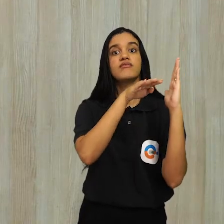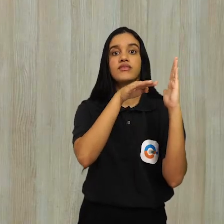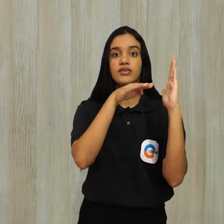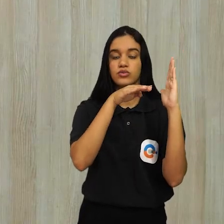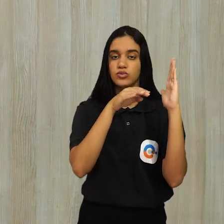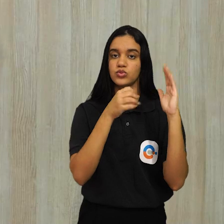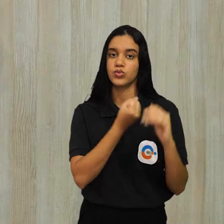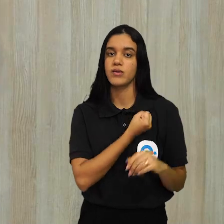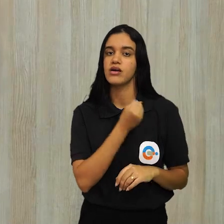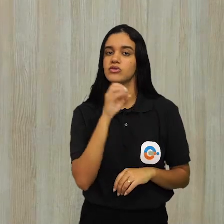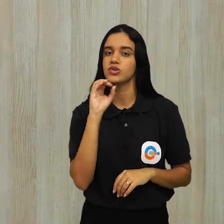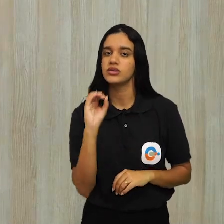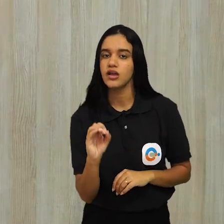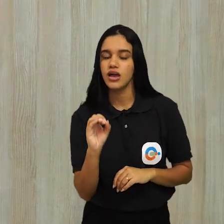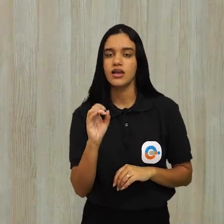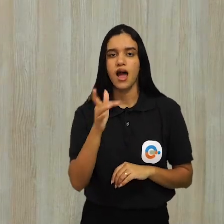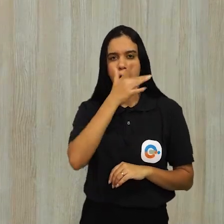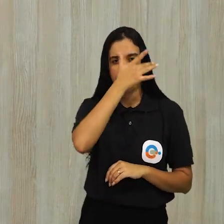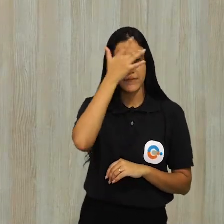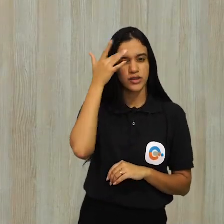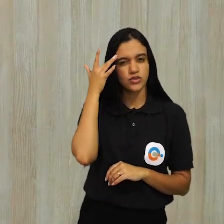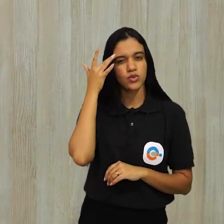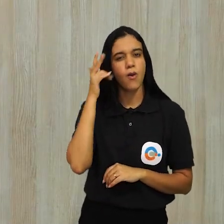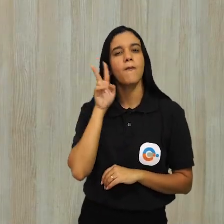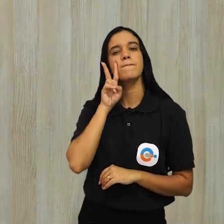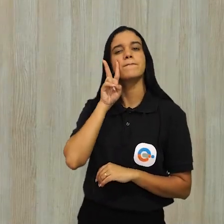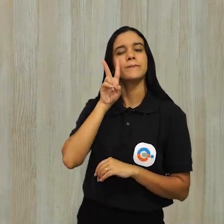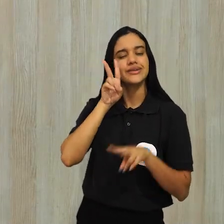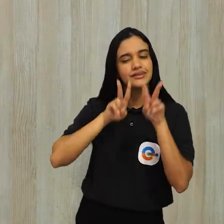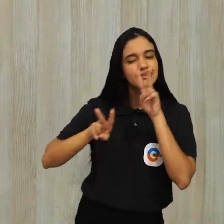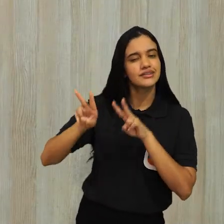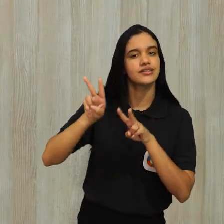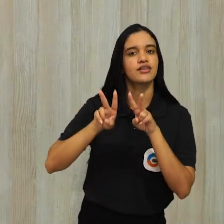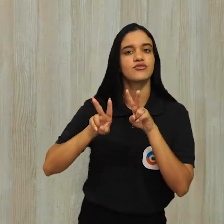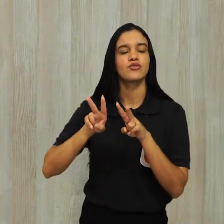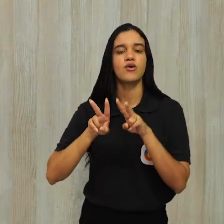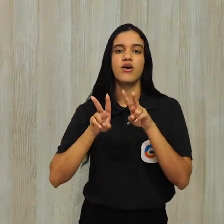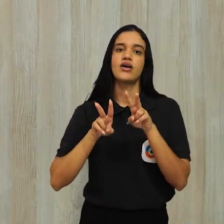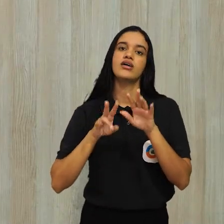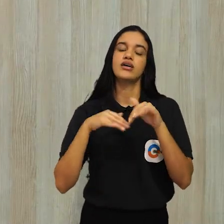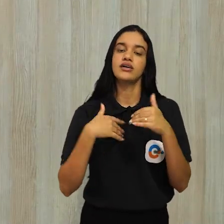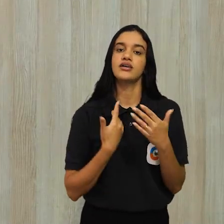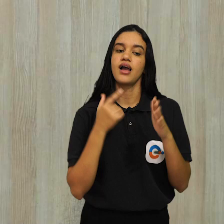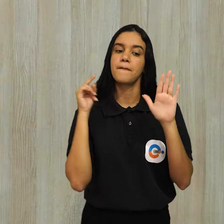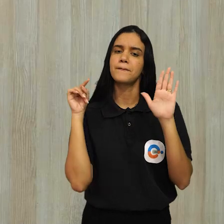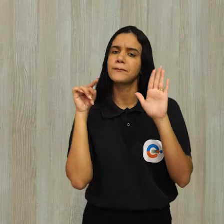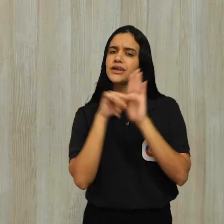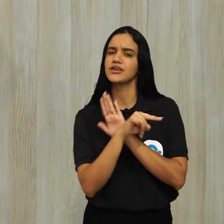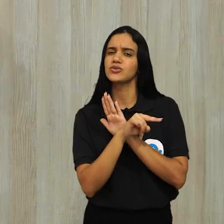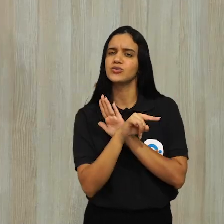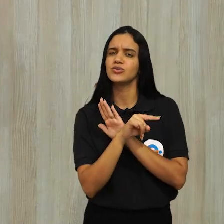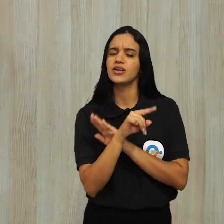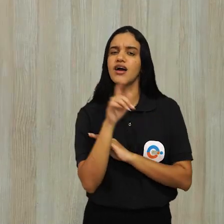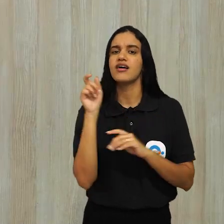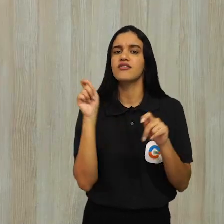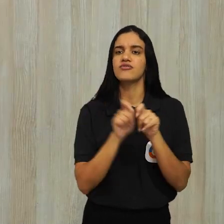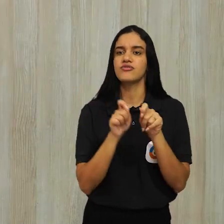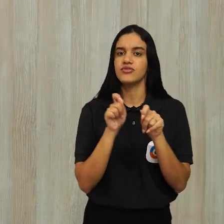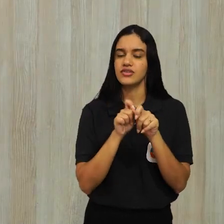para aquela pessoa que pegou a questão e foi analisar ela graficamente, ou seja, foi fazer